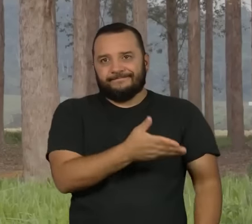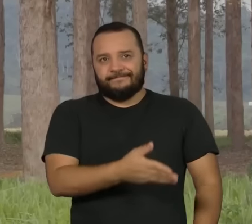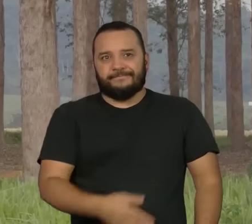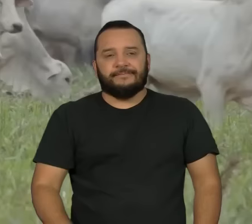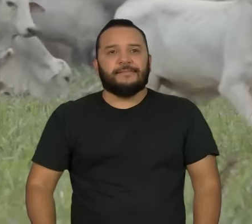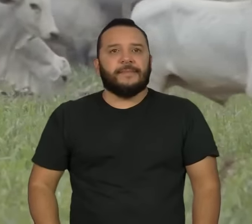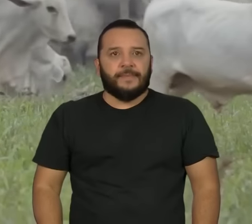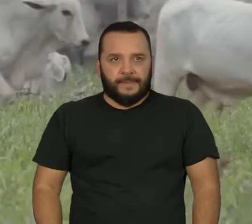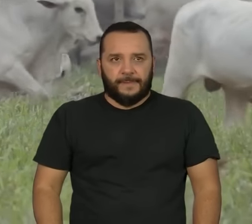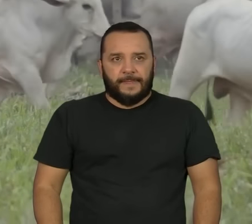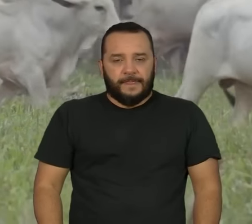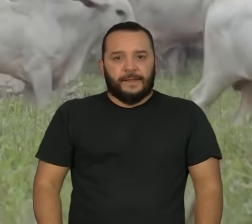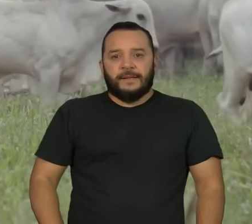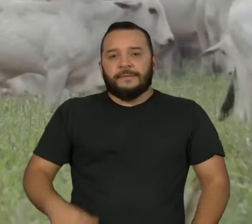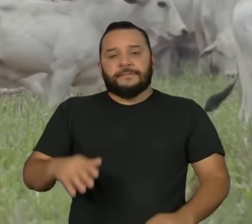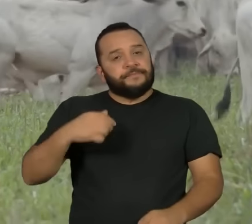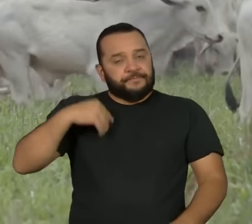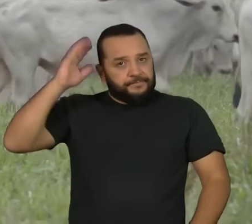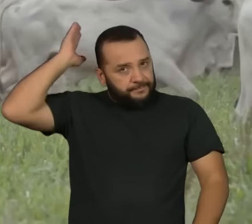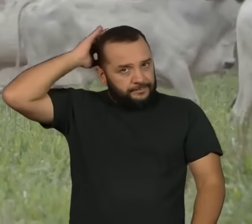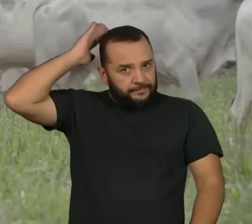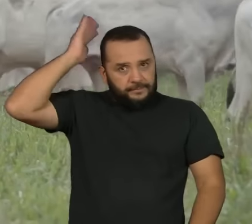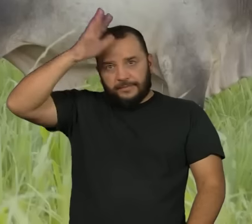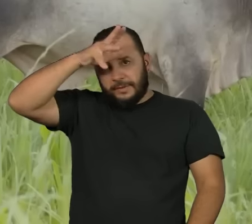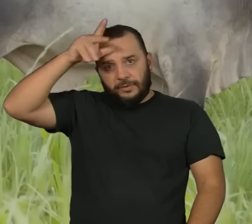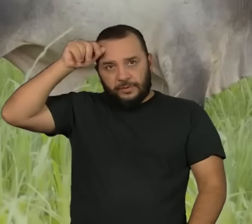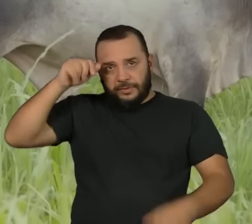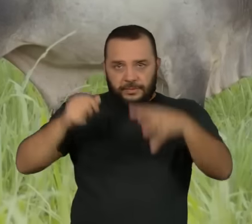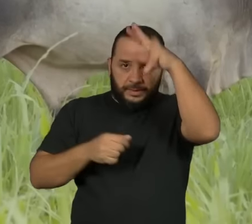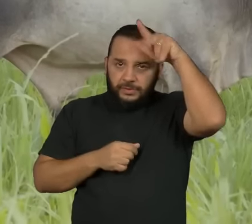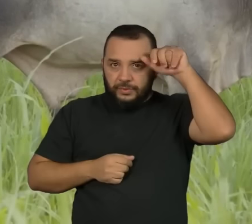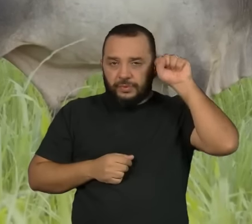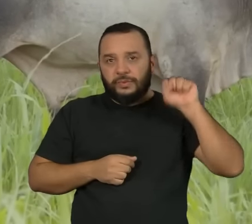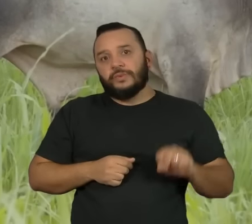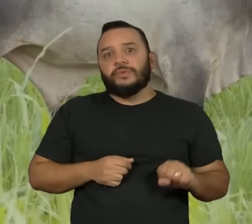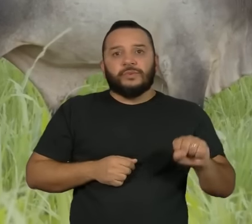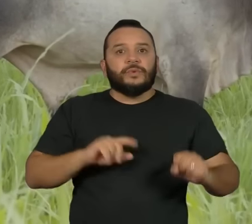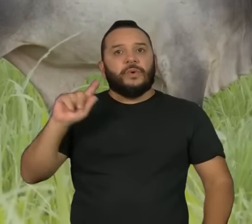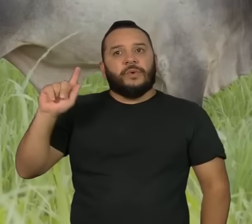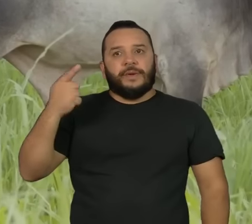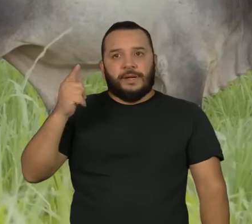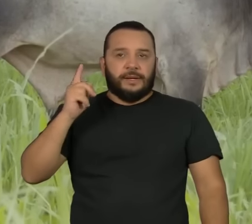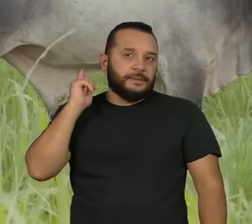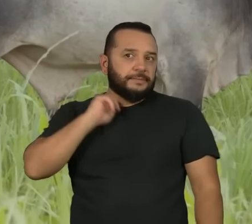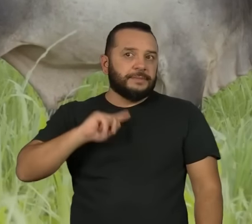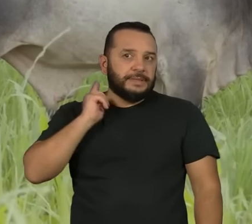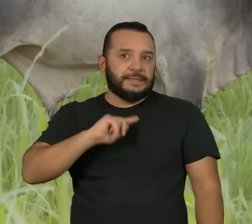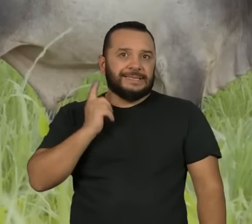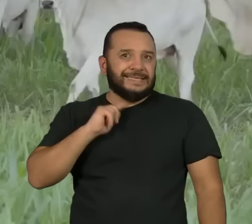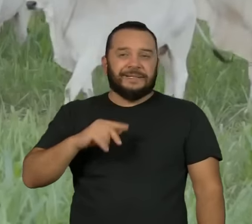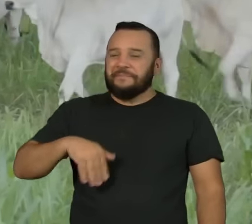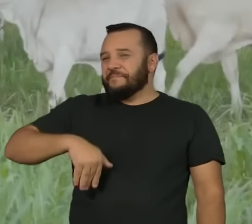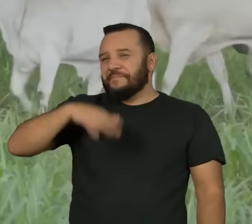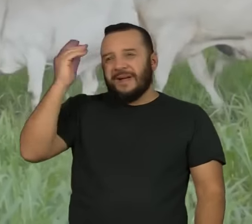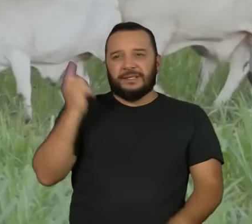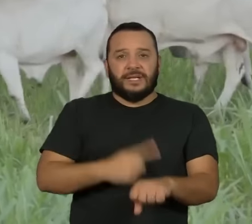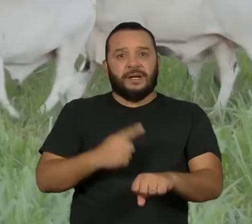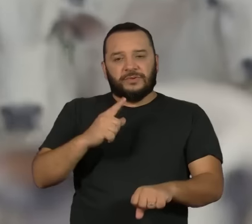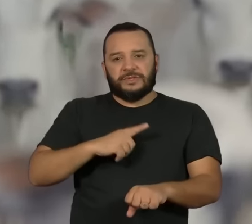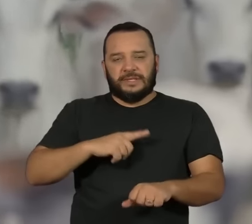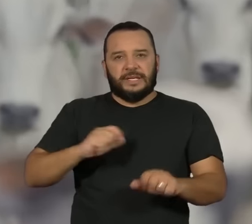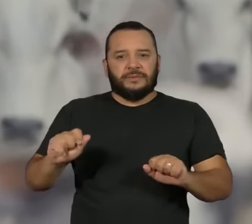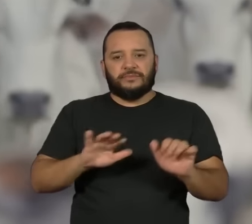Pará, Mato Grosso, Mato Grosso do Sul, Goiás e Minas Gerais são os estados brasileiros mais emissores de metano,